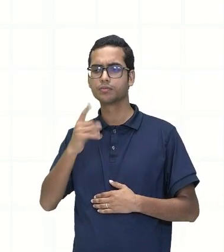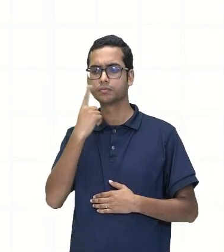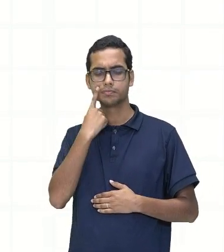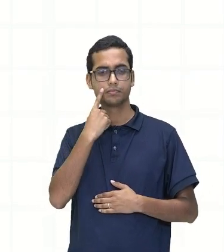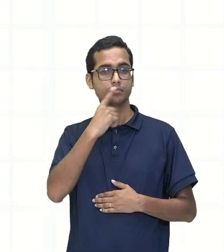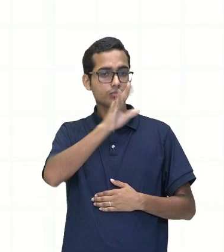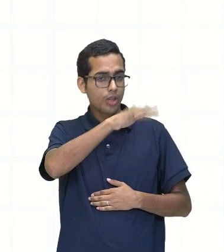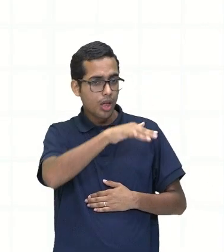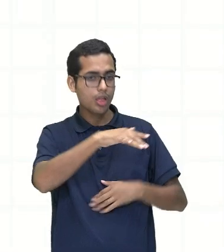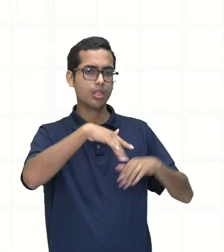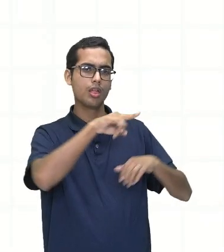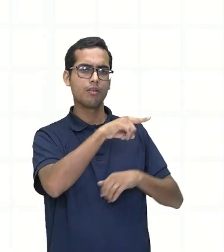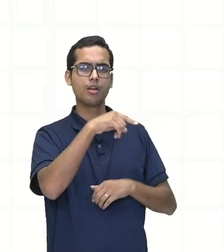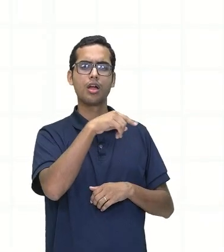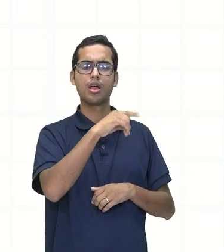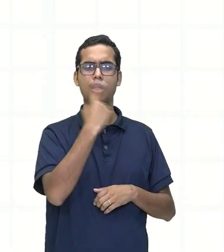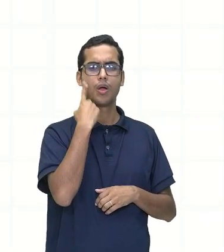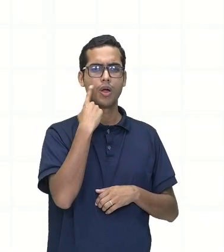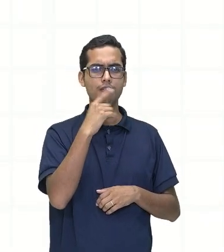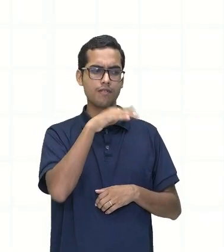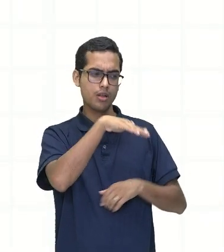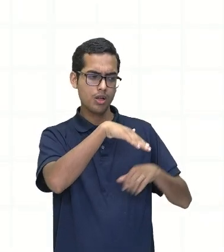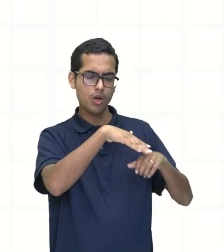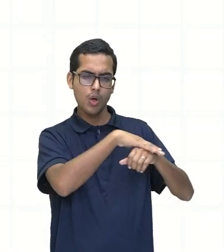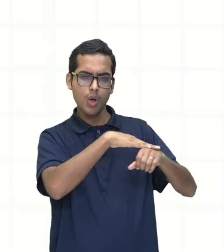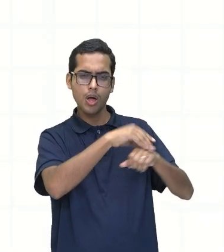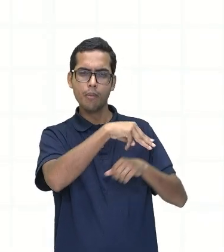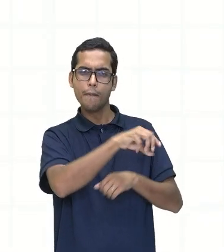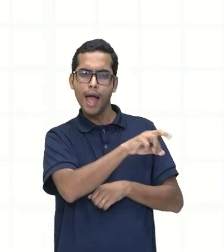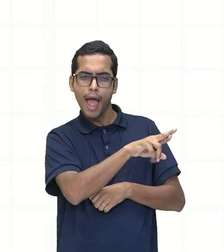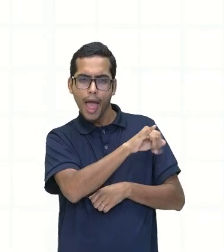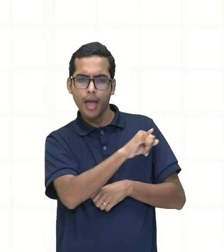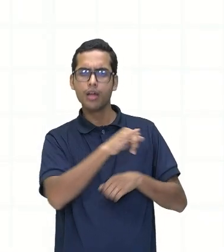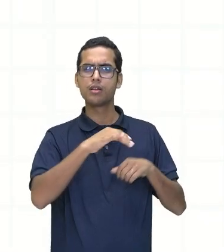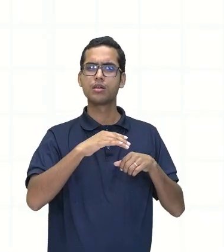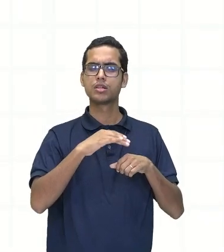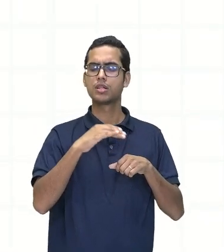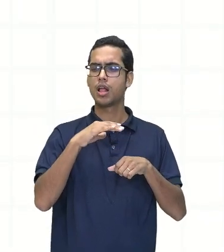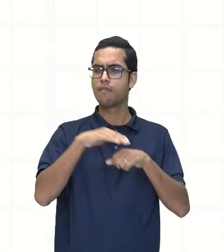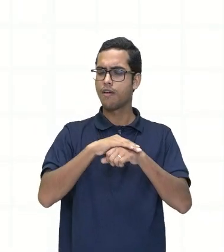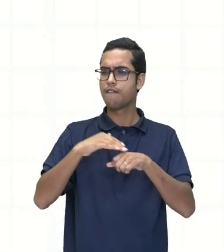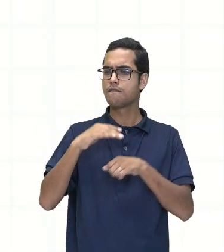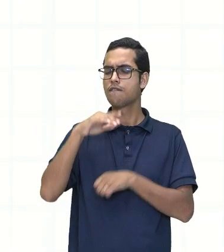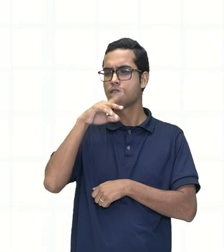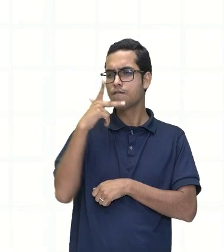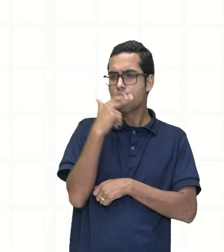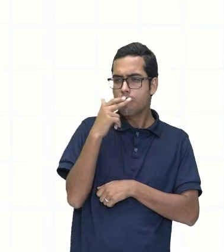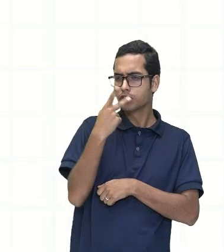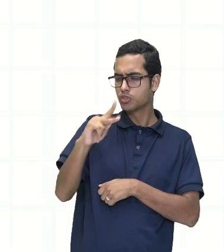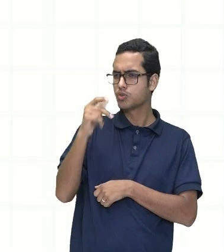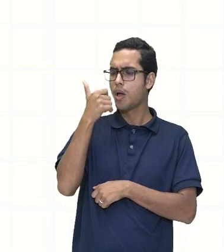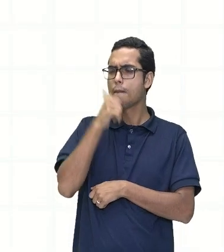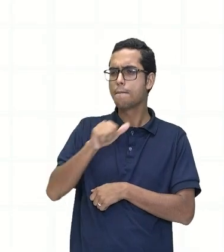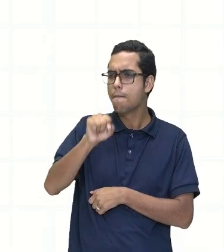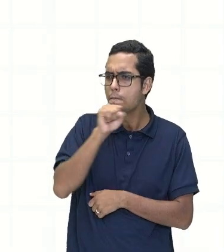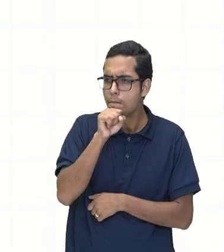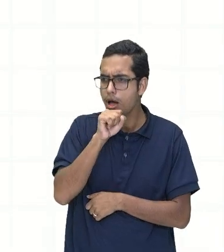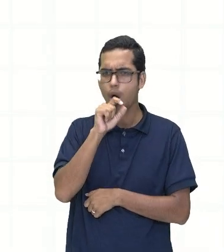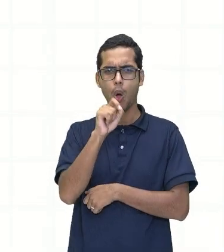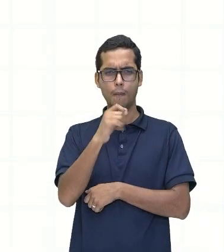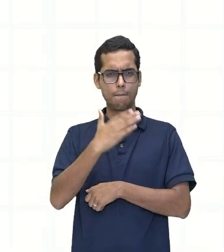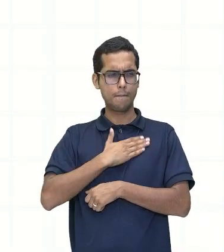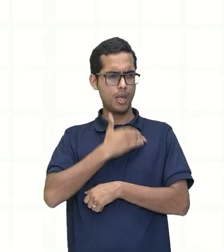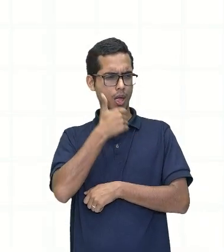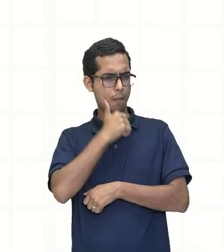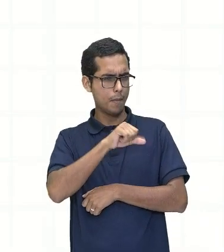cá, João, deixa eu te contar, menina. Olha, o Roberto estava junto com a Maria e estavam falando da sua mãe. Aí o João vai falar, o quê? Estavam falando da